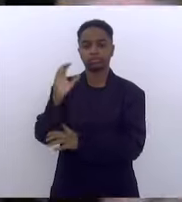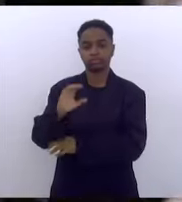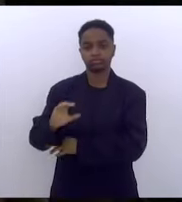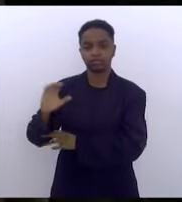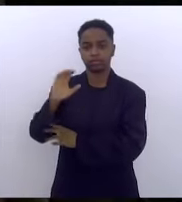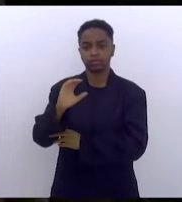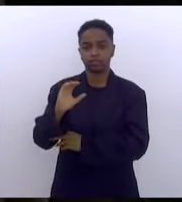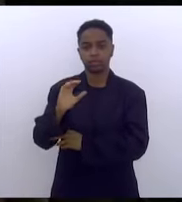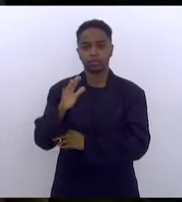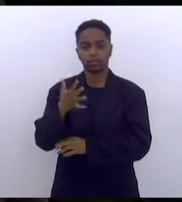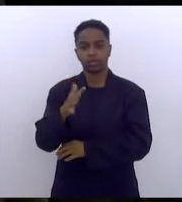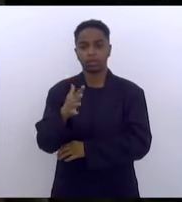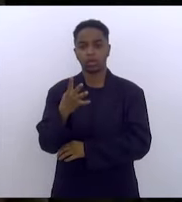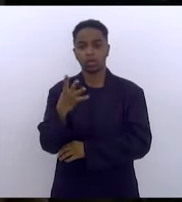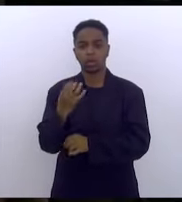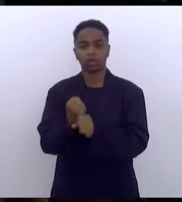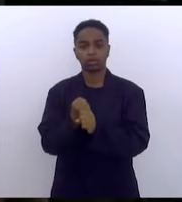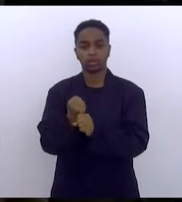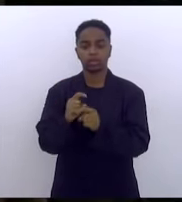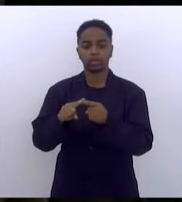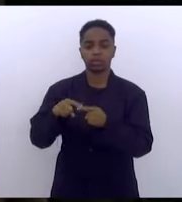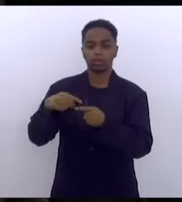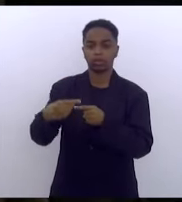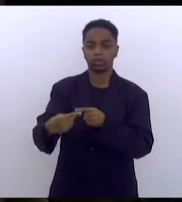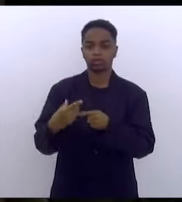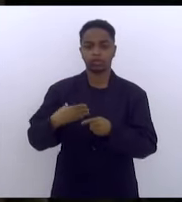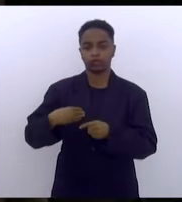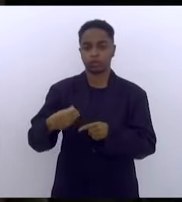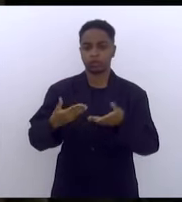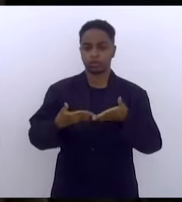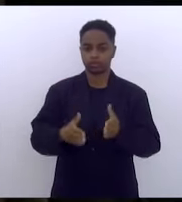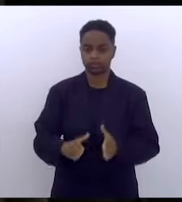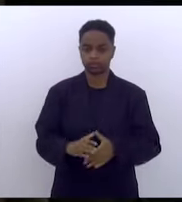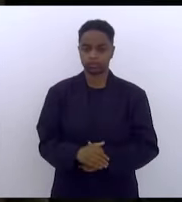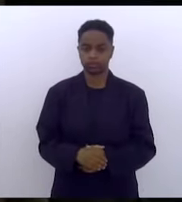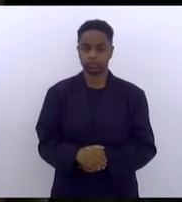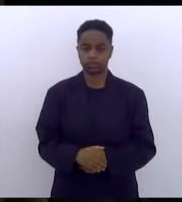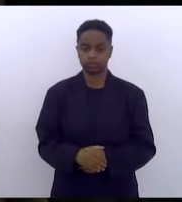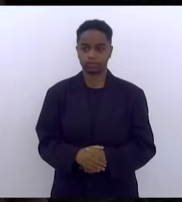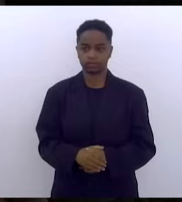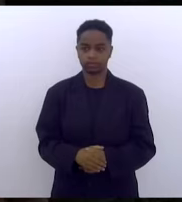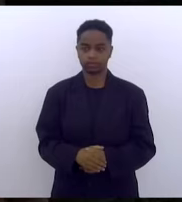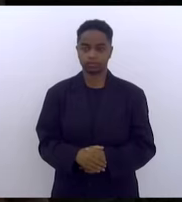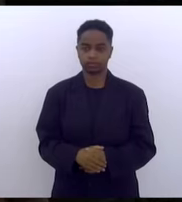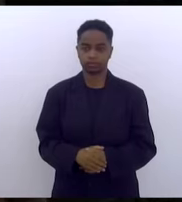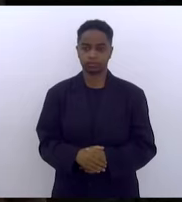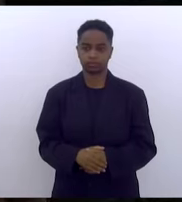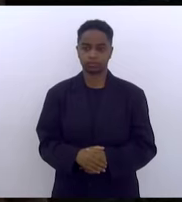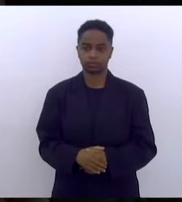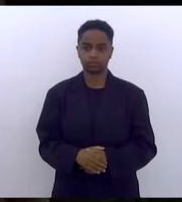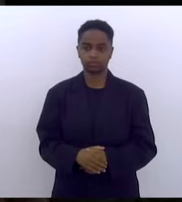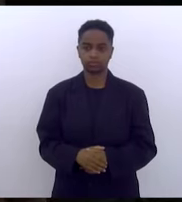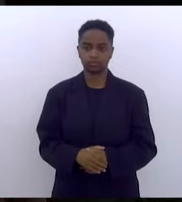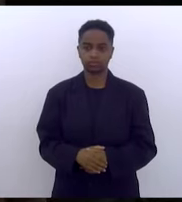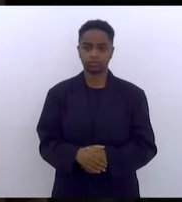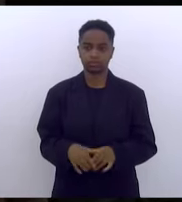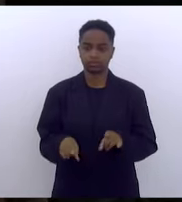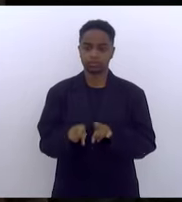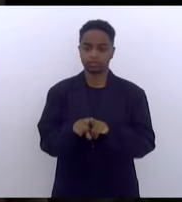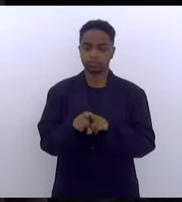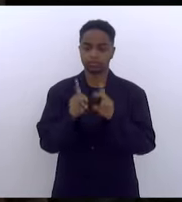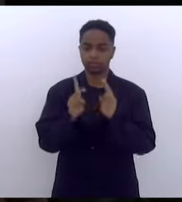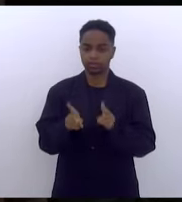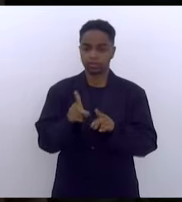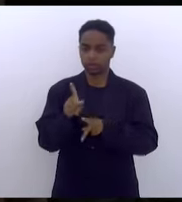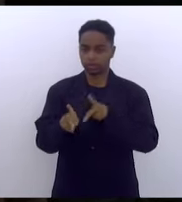até 4 anos após o nascimento dos seus filhos. E também essa população de mães que